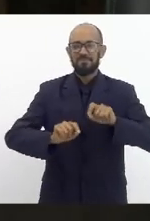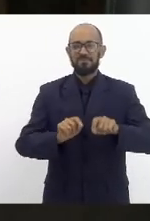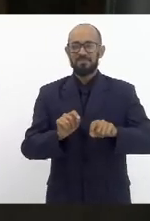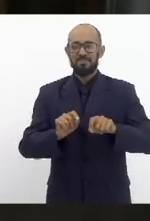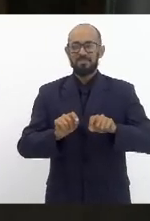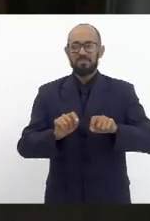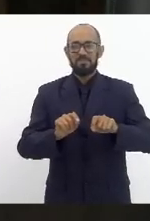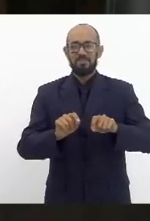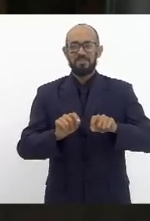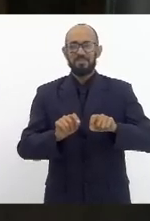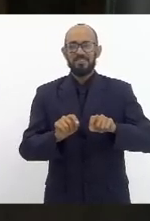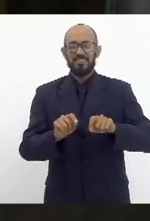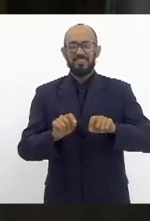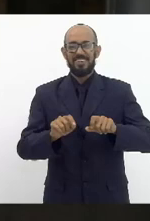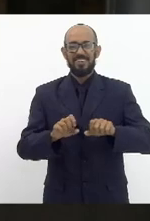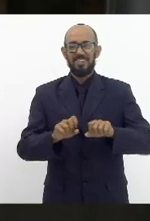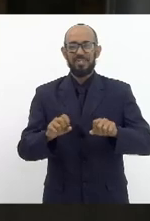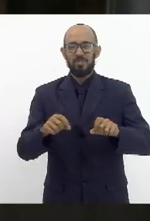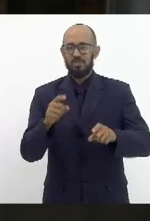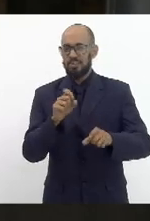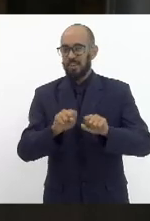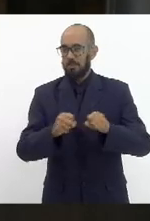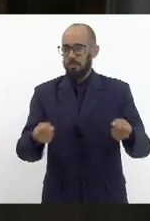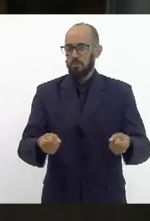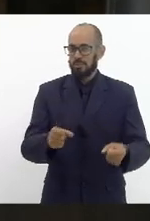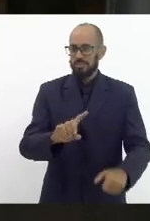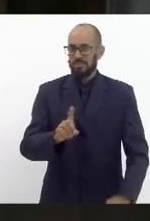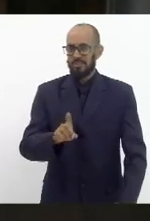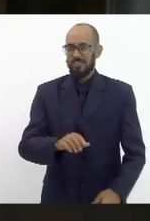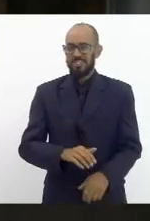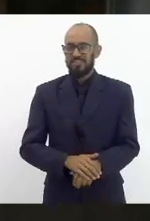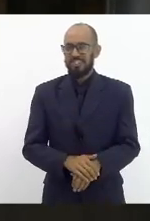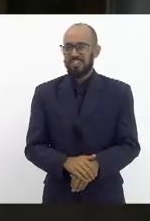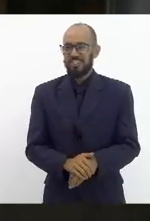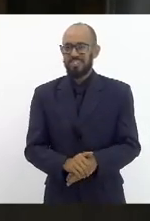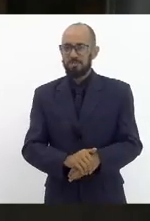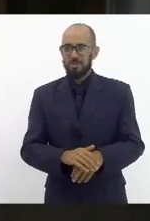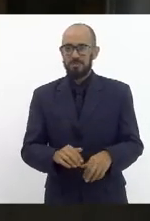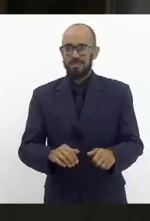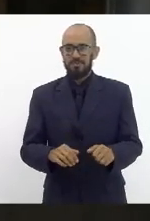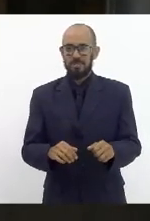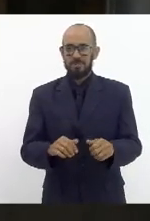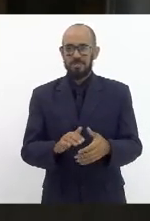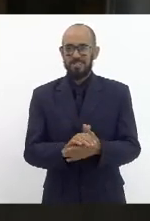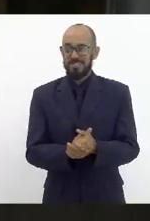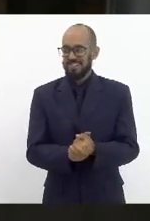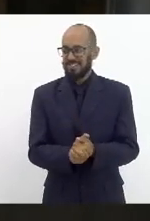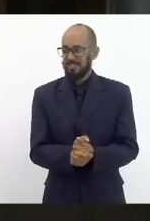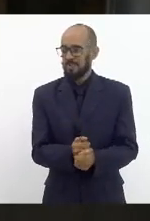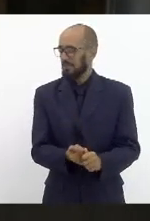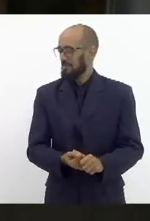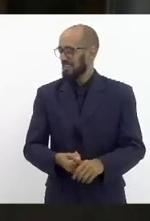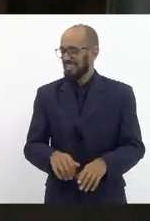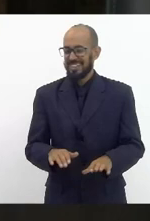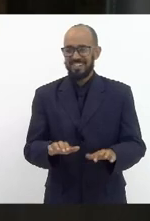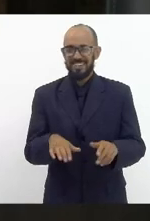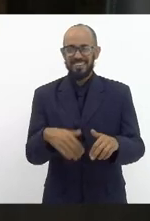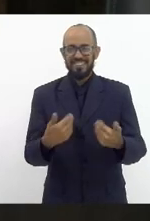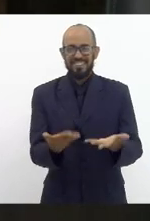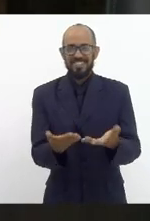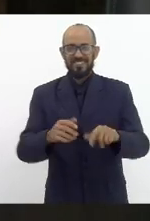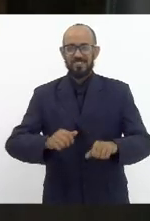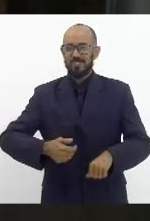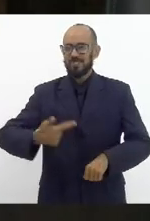uma ação impossível. Eu vejo que precisamos fazer a adequação necessária. O outro ponto é que